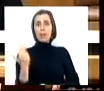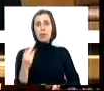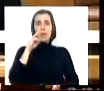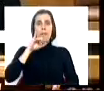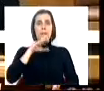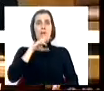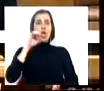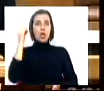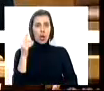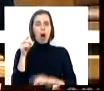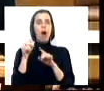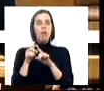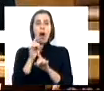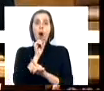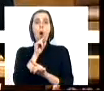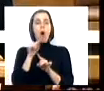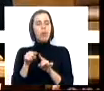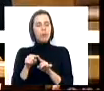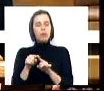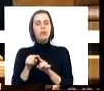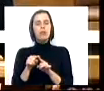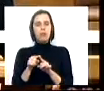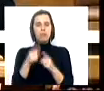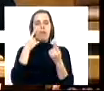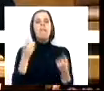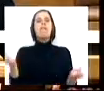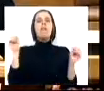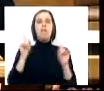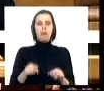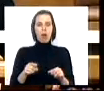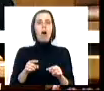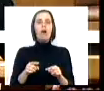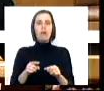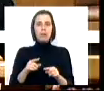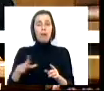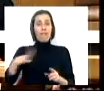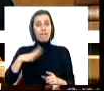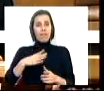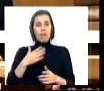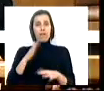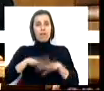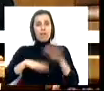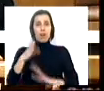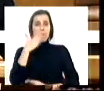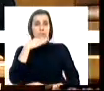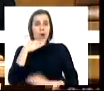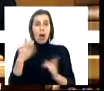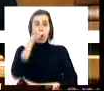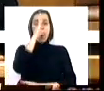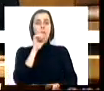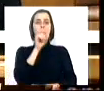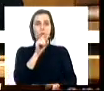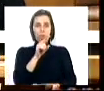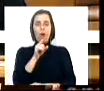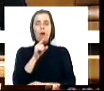Miró constitui uma oportunidade para voltar a reparar a asneira feita, da qual o